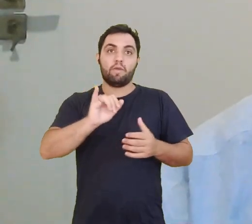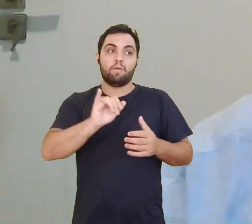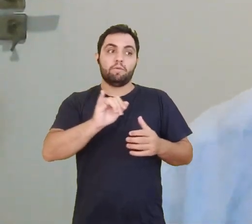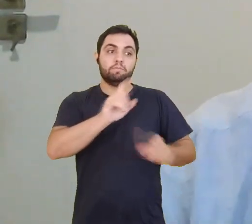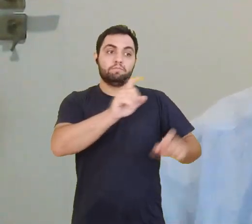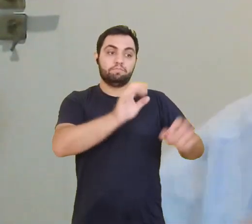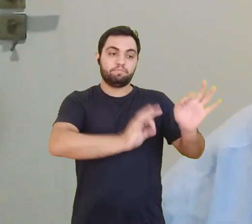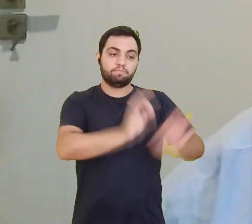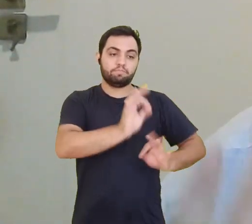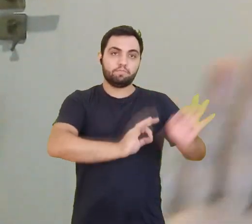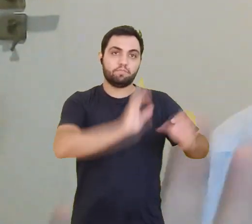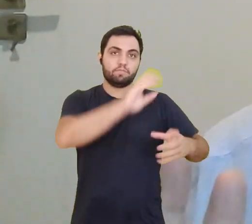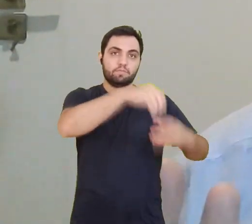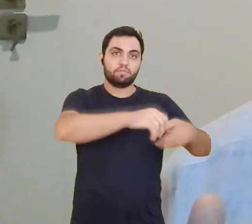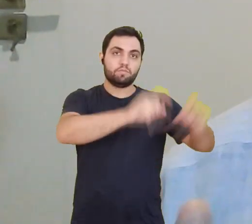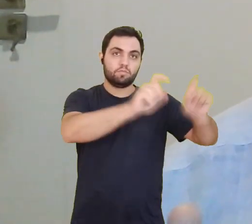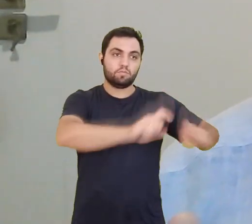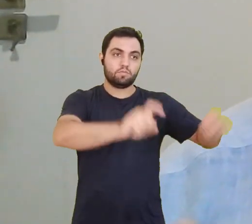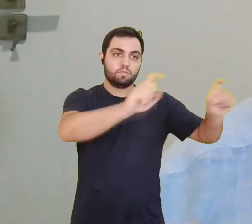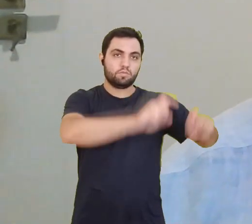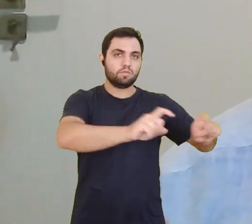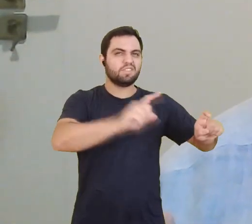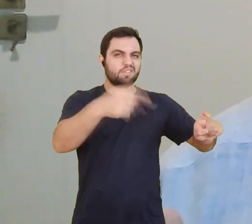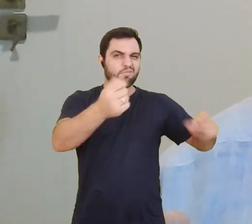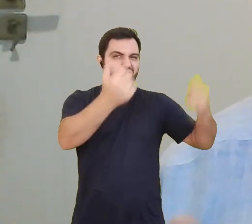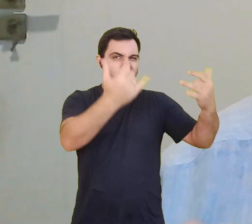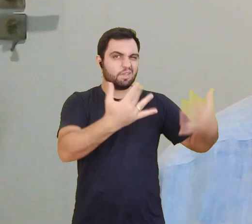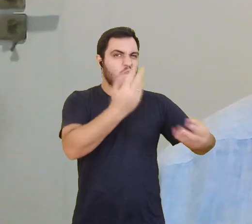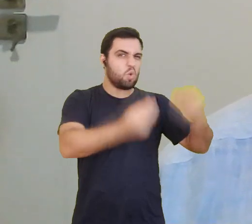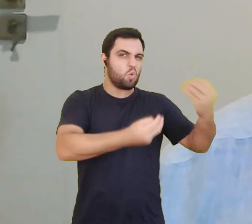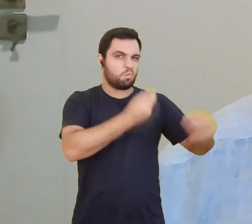do computador de um jeito que depois eu vou explicar, tá?